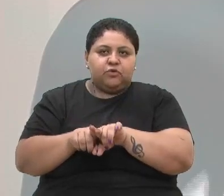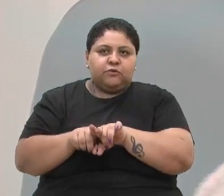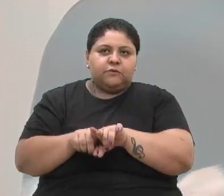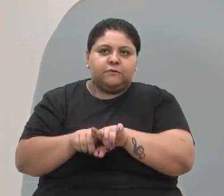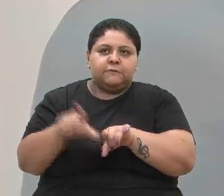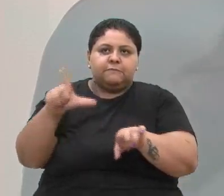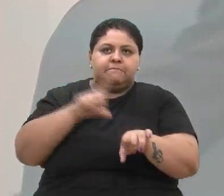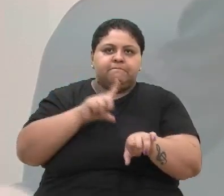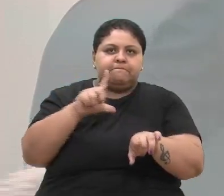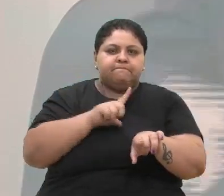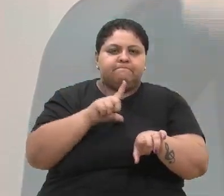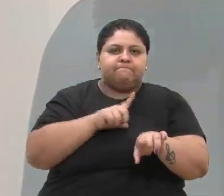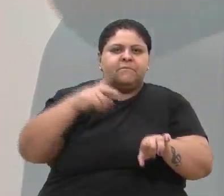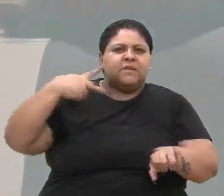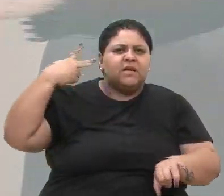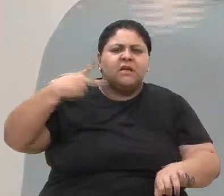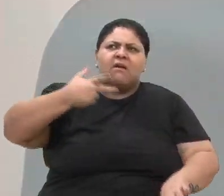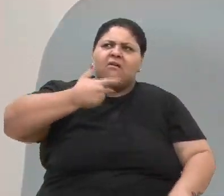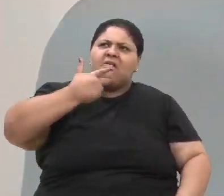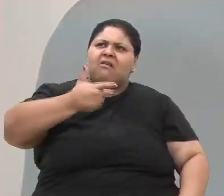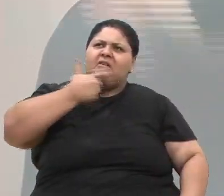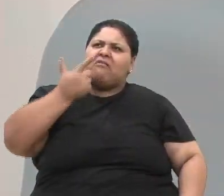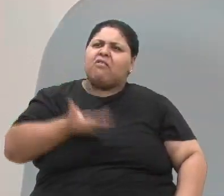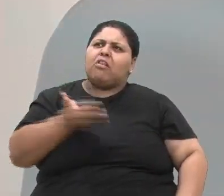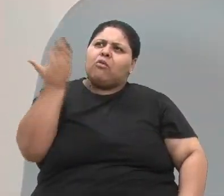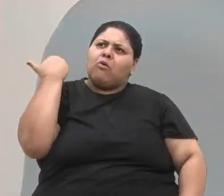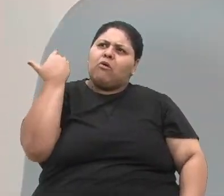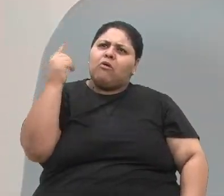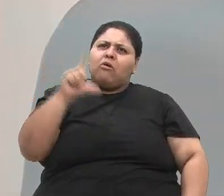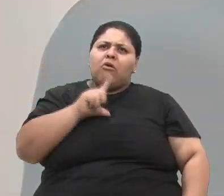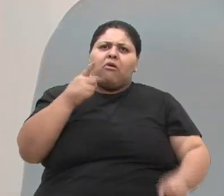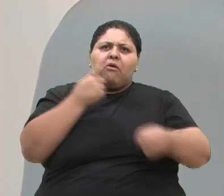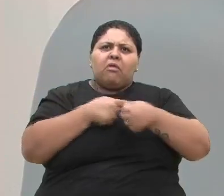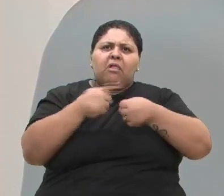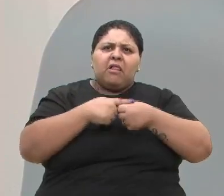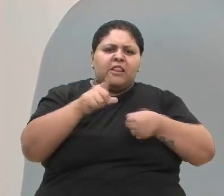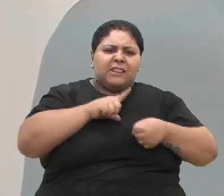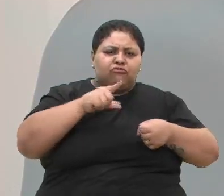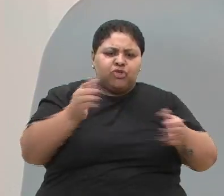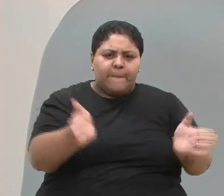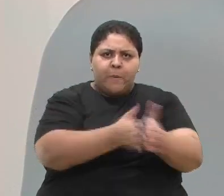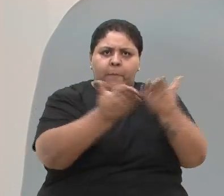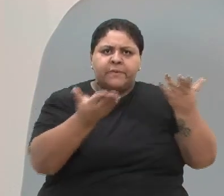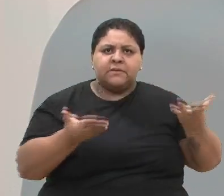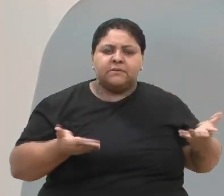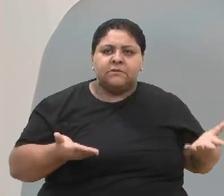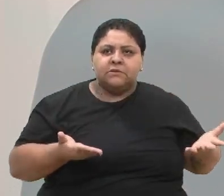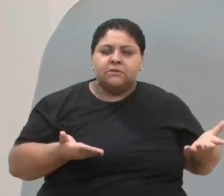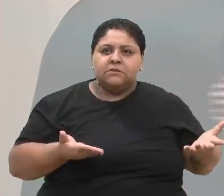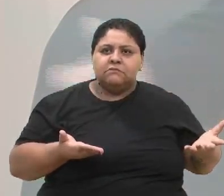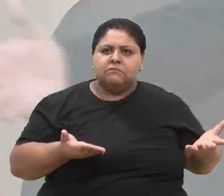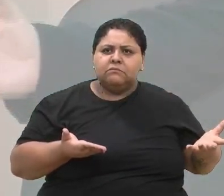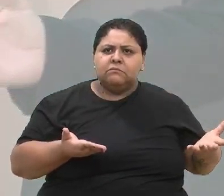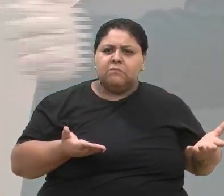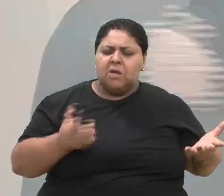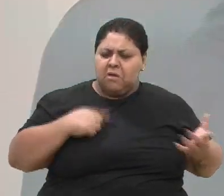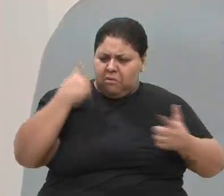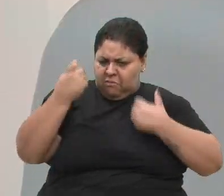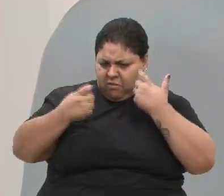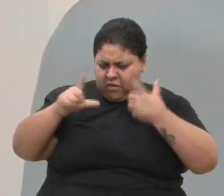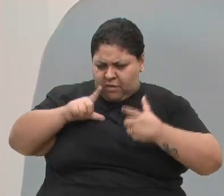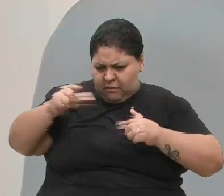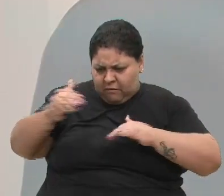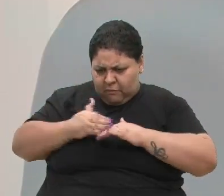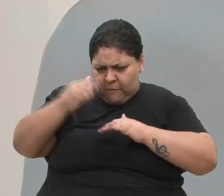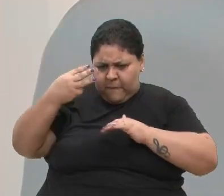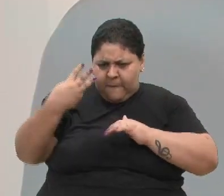Tem até vereador que falou aqui no passado que a cidade não tinha pobres. E aí eu listei aqui que temos mais de